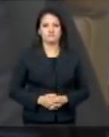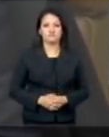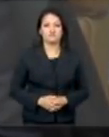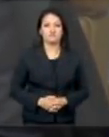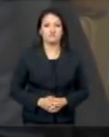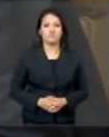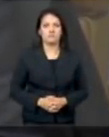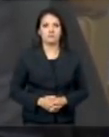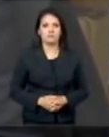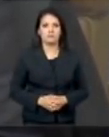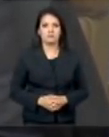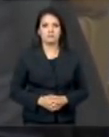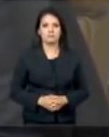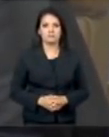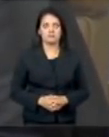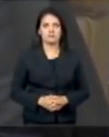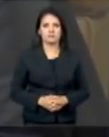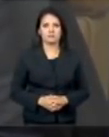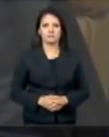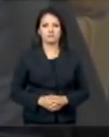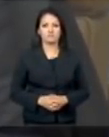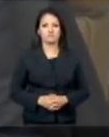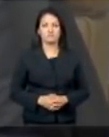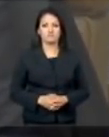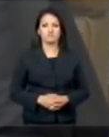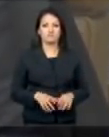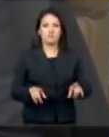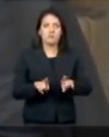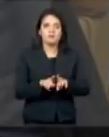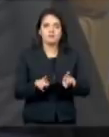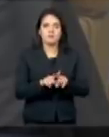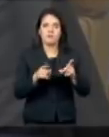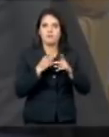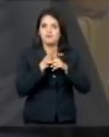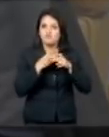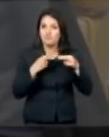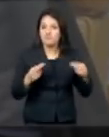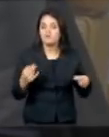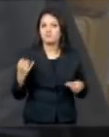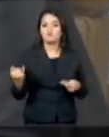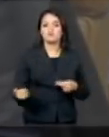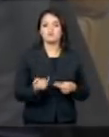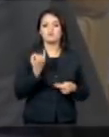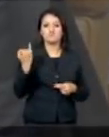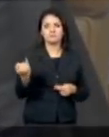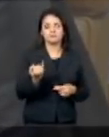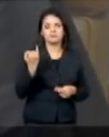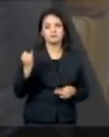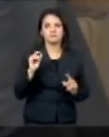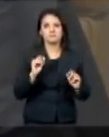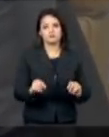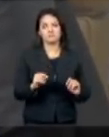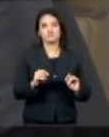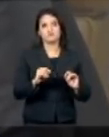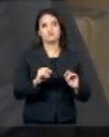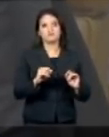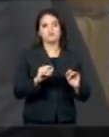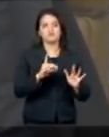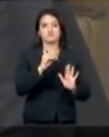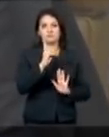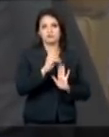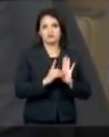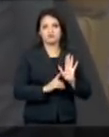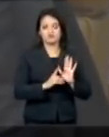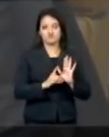específica e extraordinária ressalva em de e nada situação que a própria declaração de direitos indica